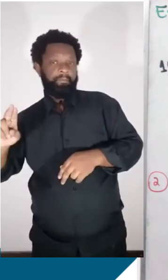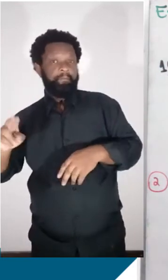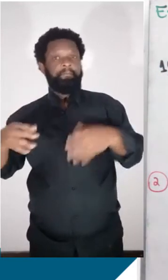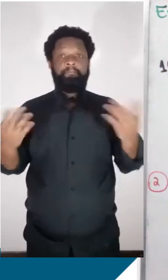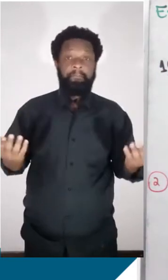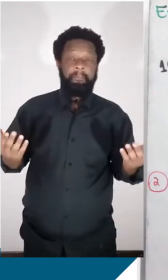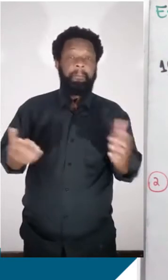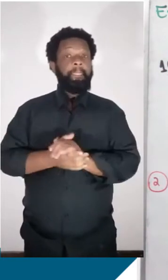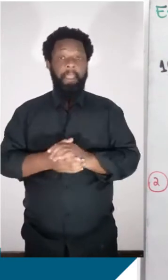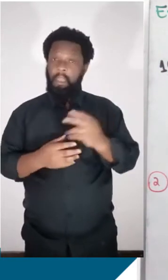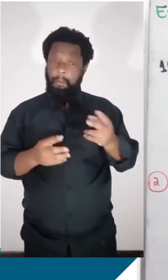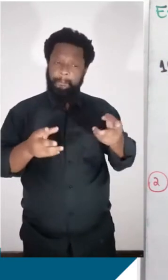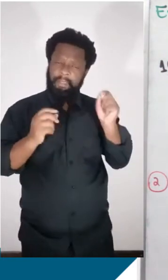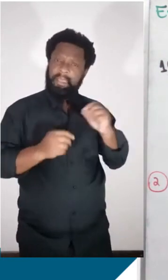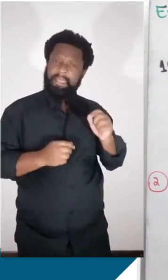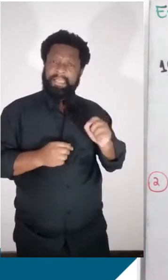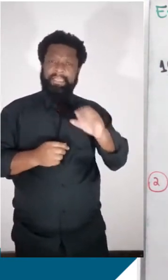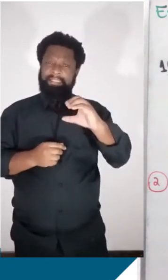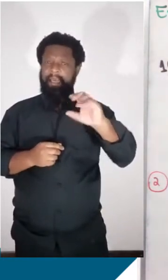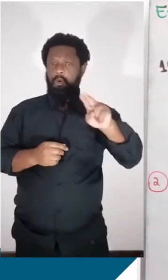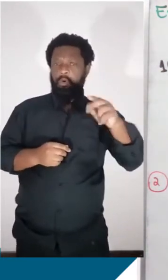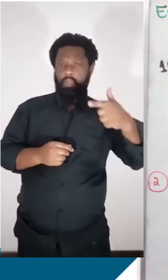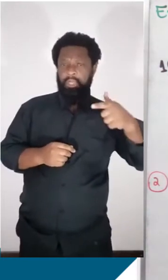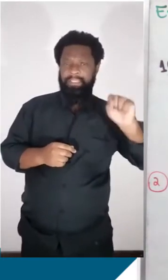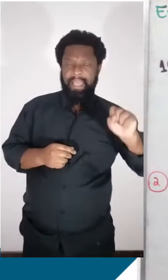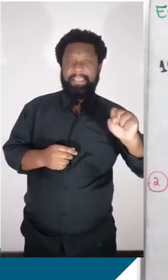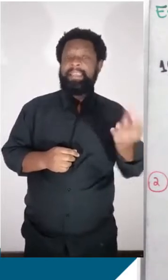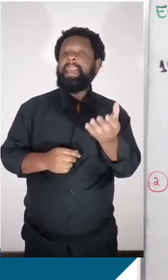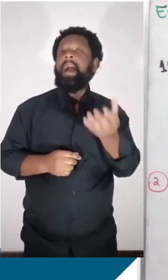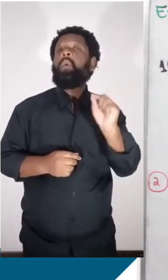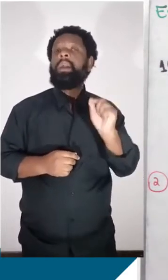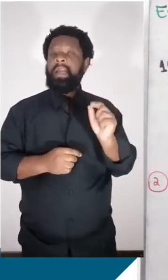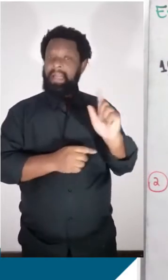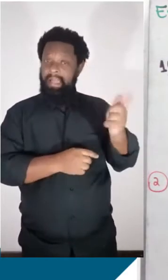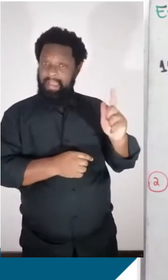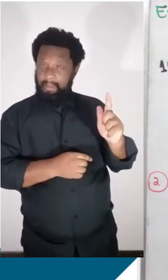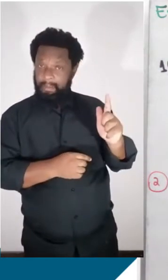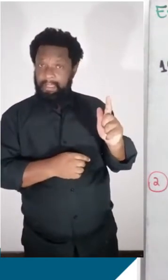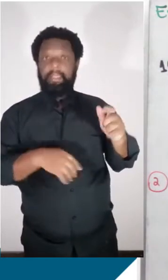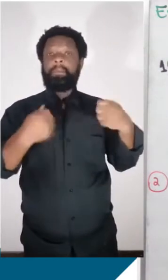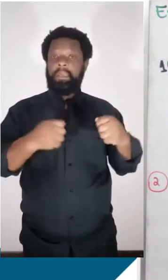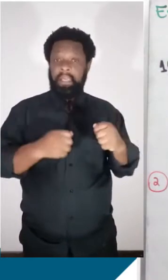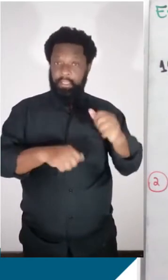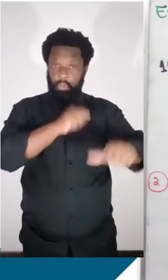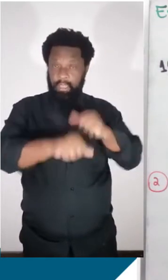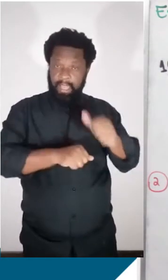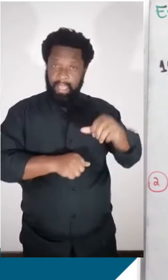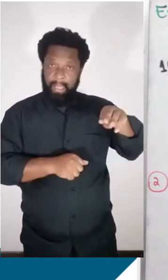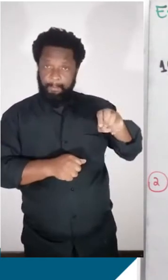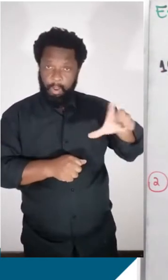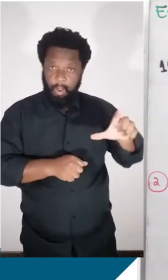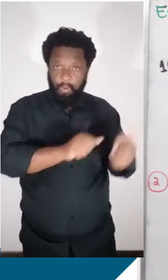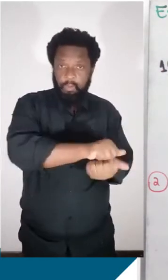aí. Eu tô vendo que Cu2S, ele quer em grama. Eu tenho que trocar mol pela massa